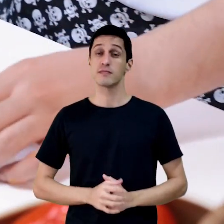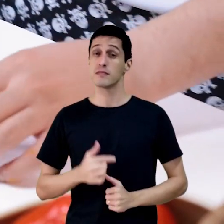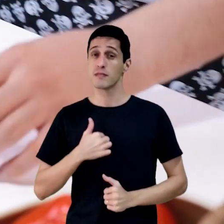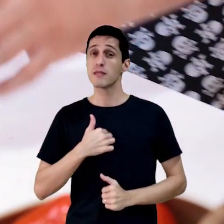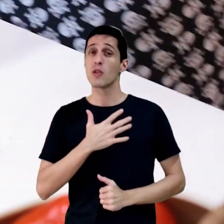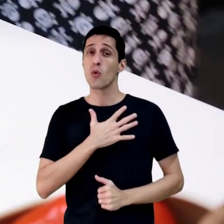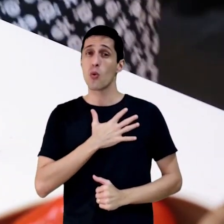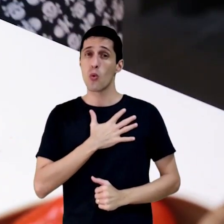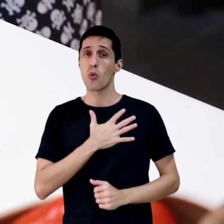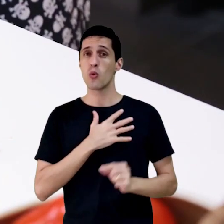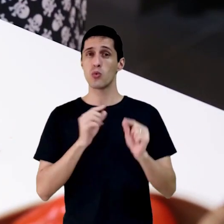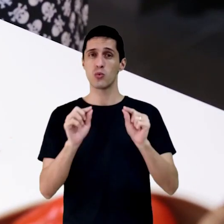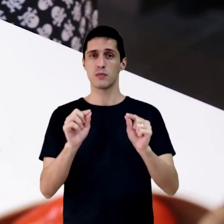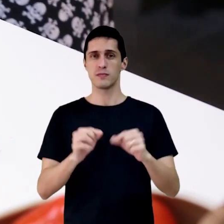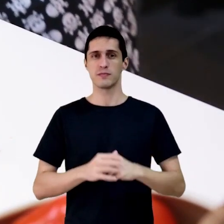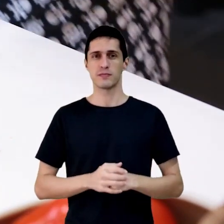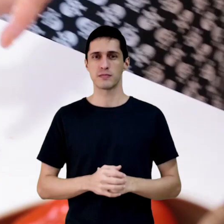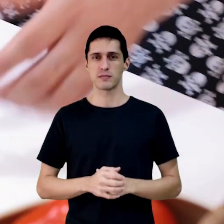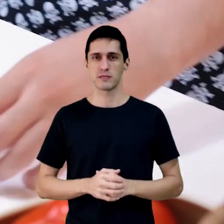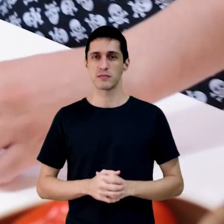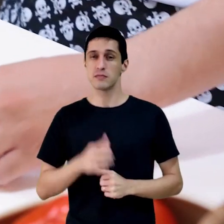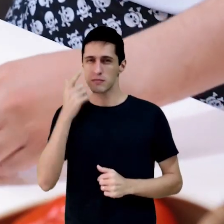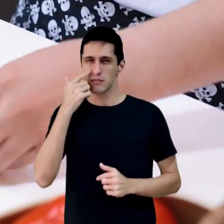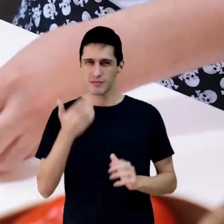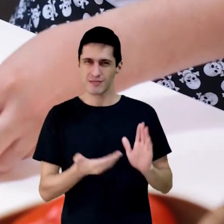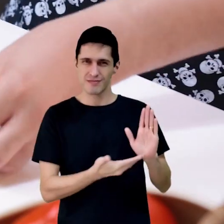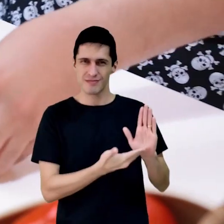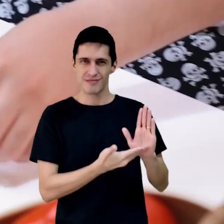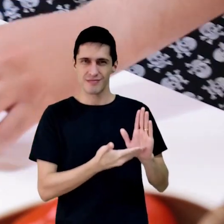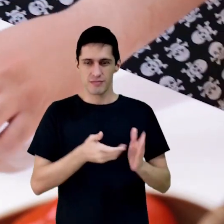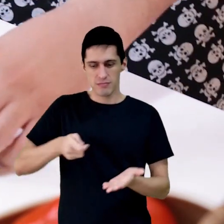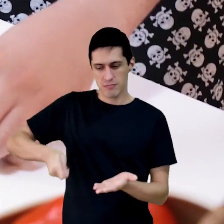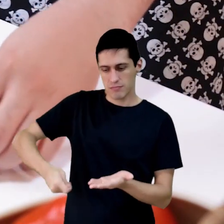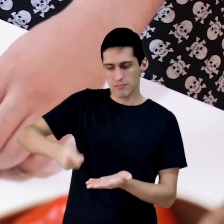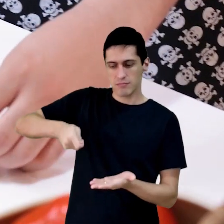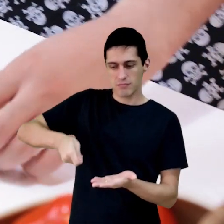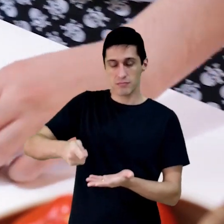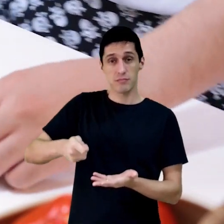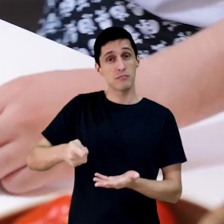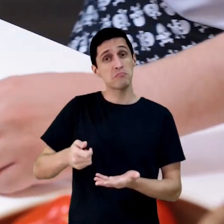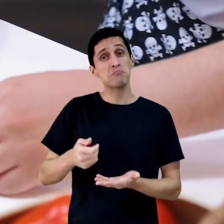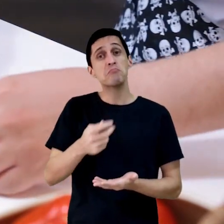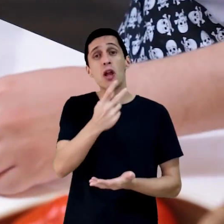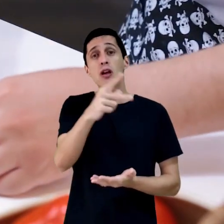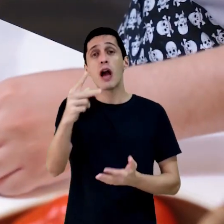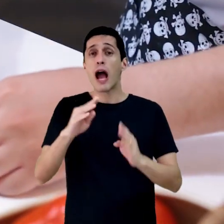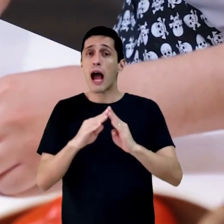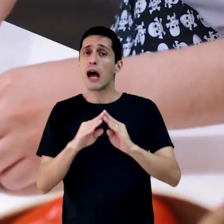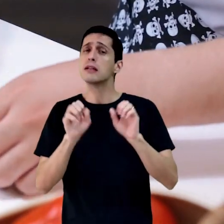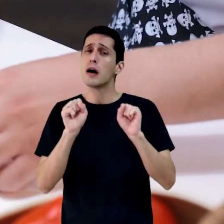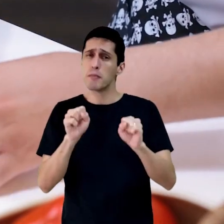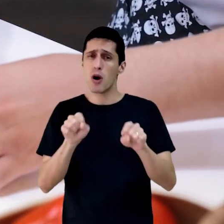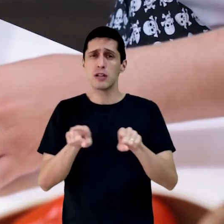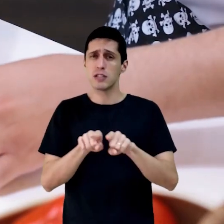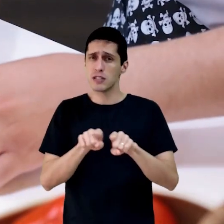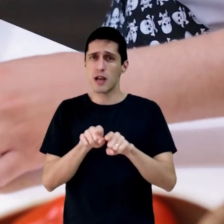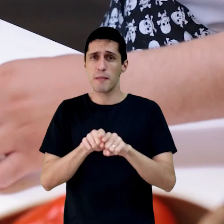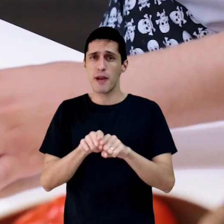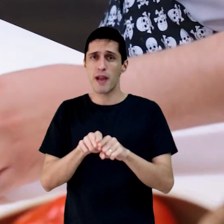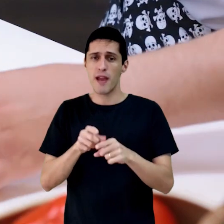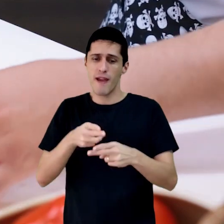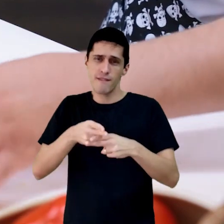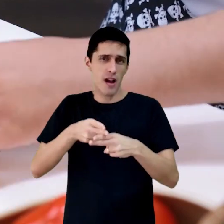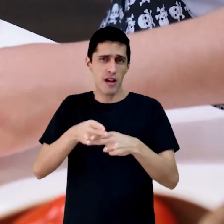Eu gosto de trabalhar com espátula, mas em casa vocês podem fazer com a faca mesmo, tá, ó. O